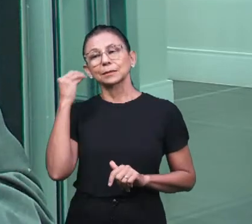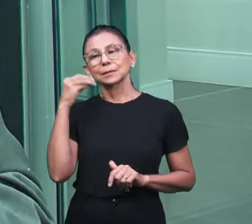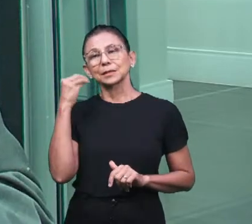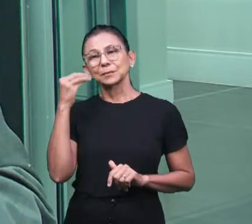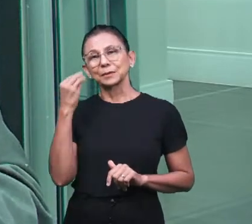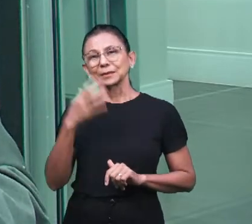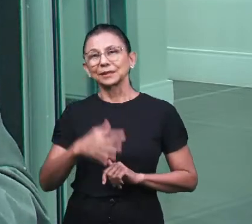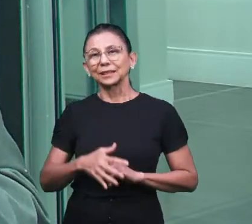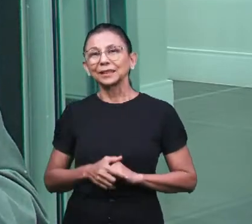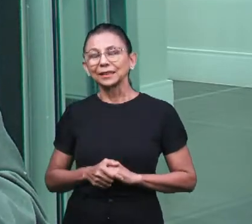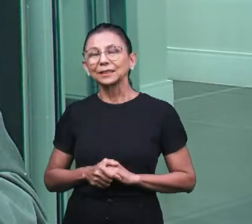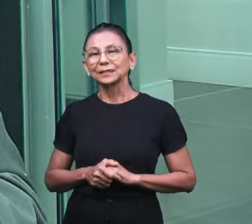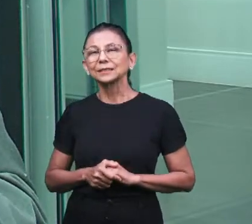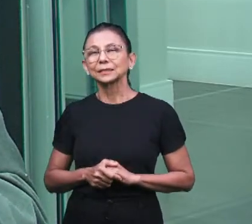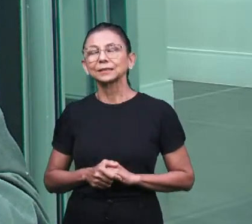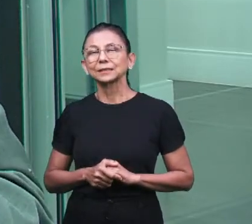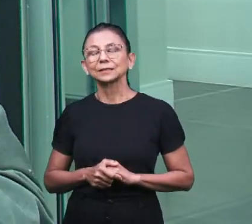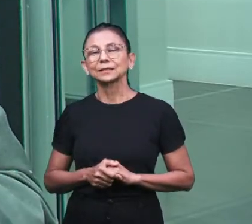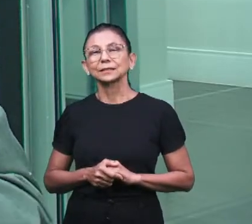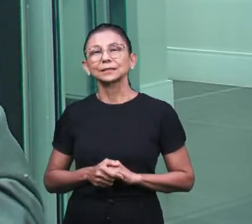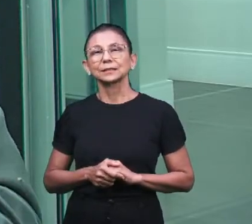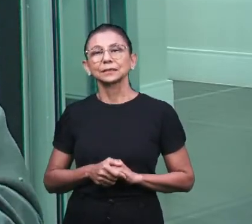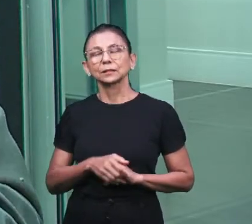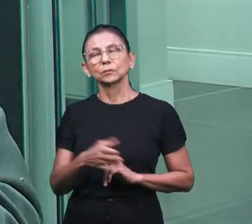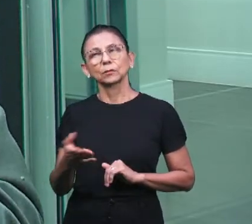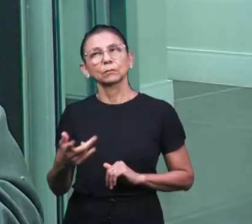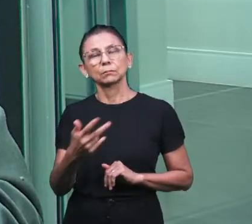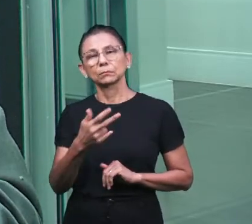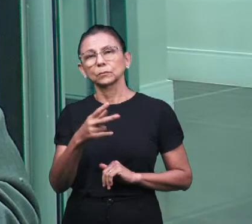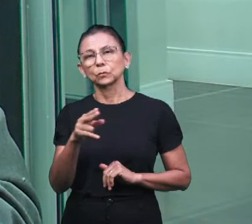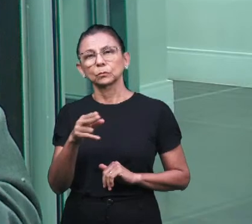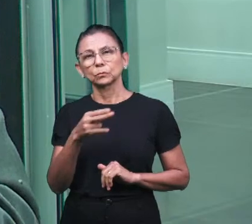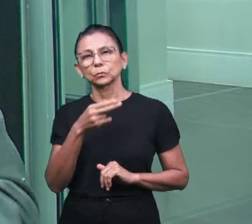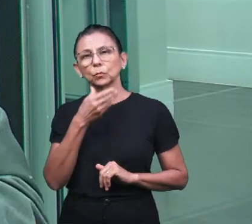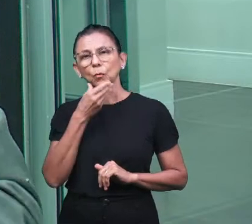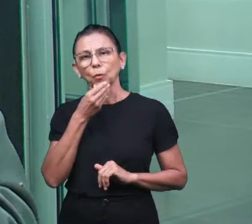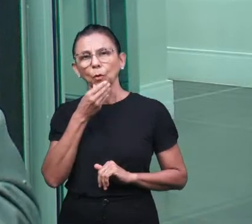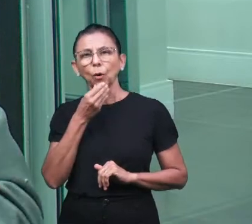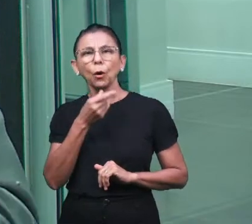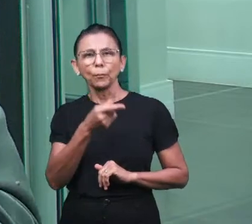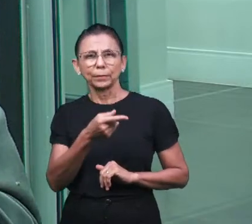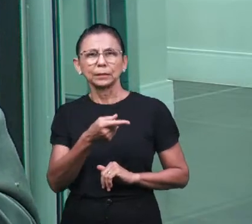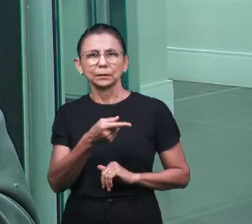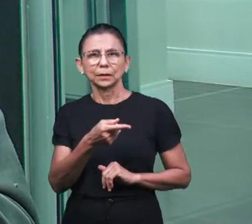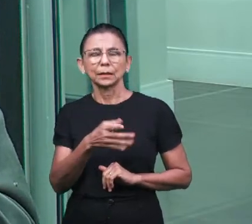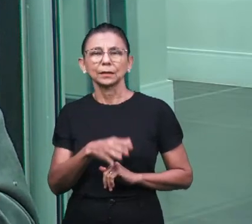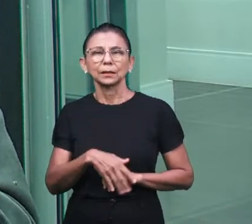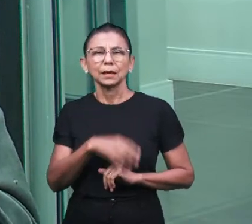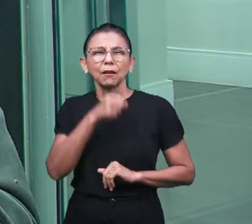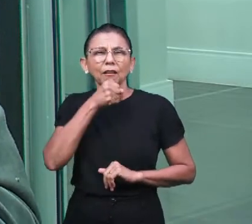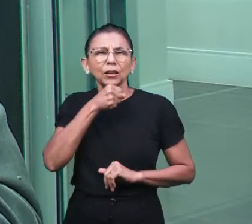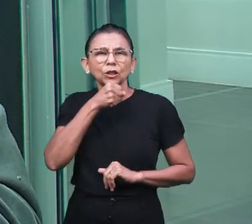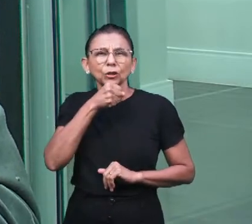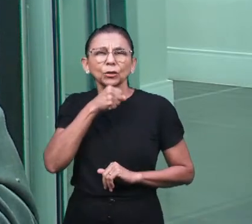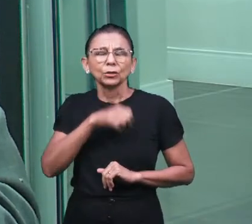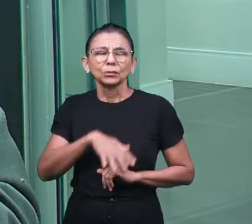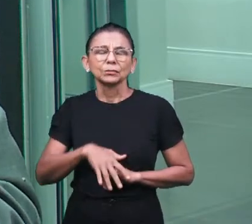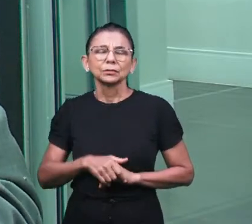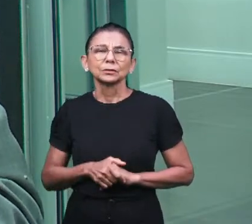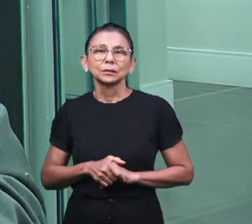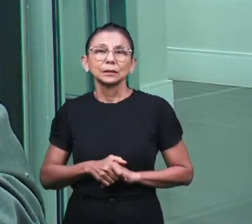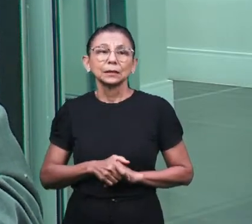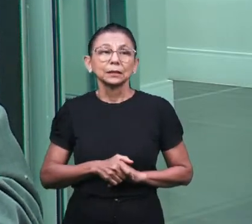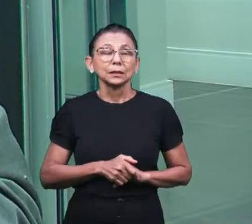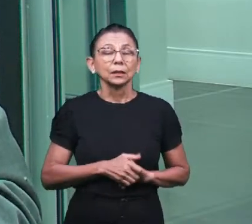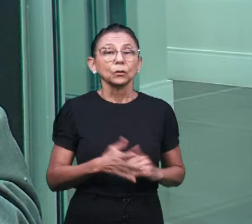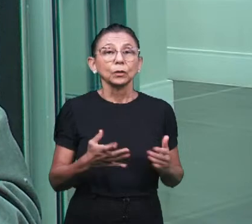por isso. Esse cidadão, um homem muito culto, uma pessoa formidável, gostei muito de conversar com ele, mas você vê que assim,